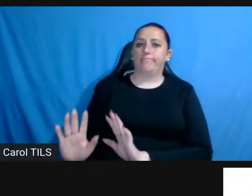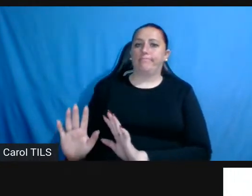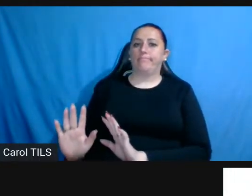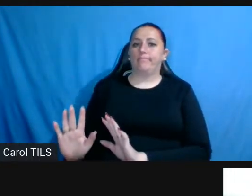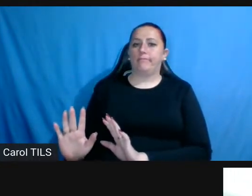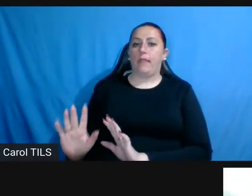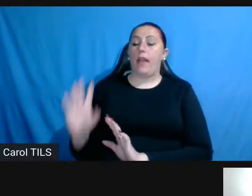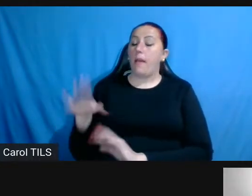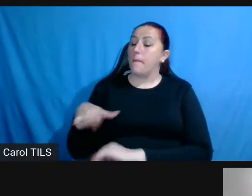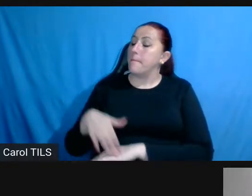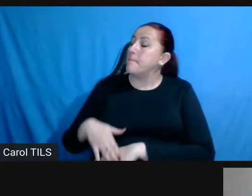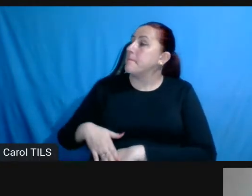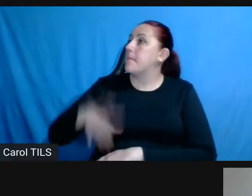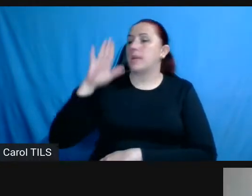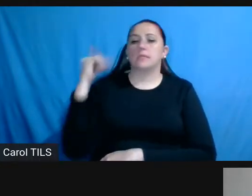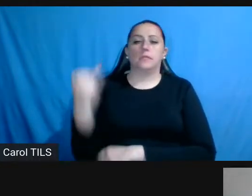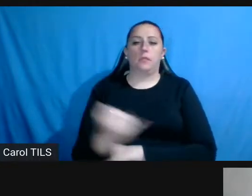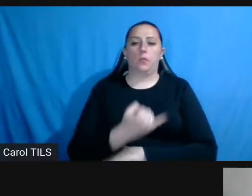tá?